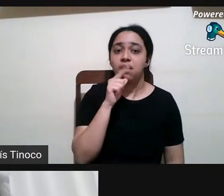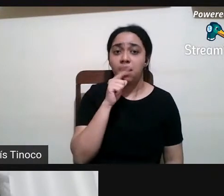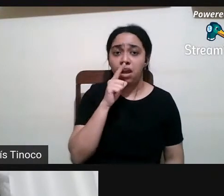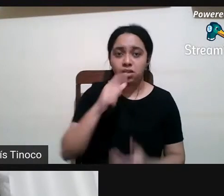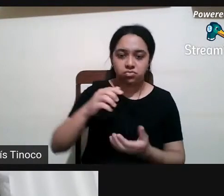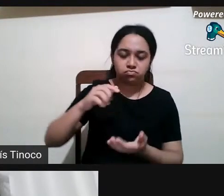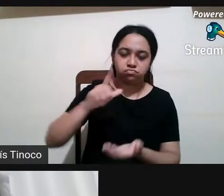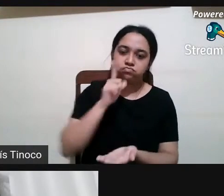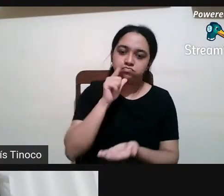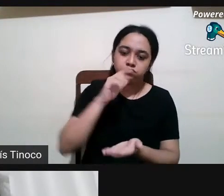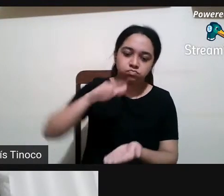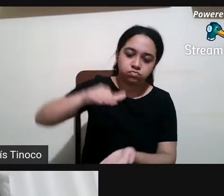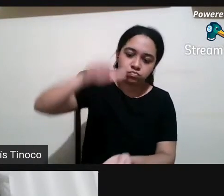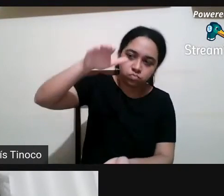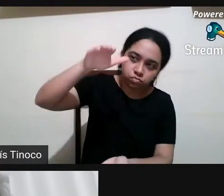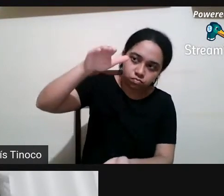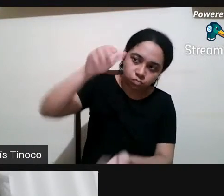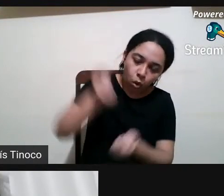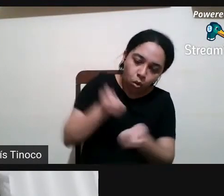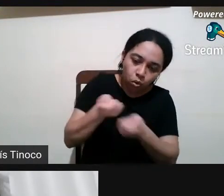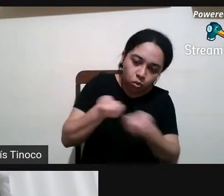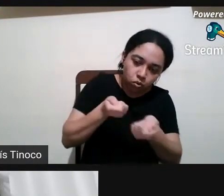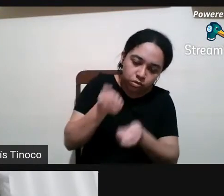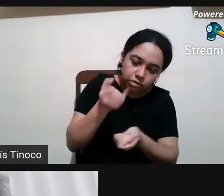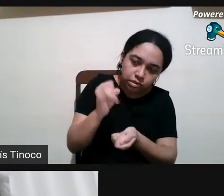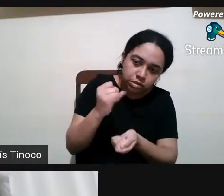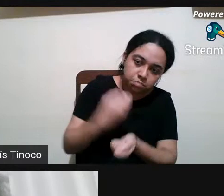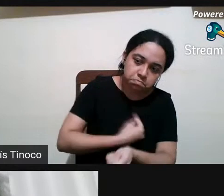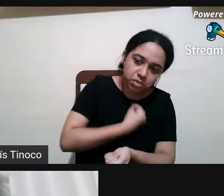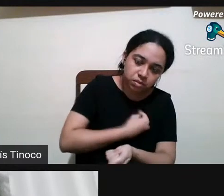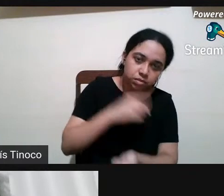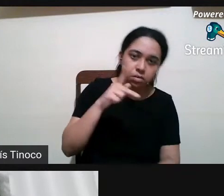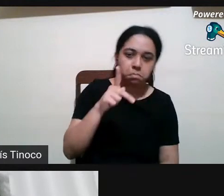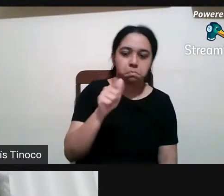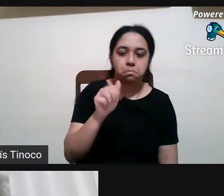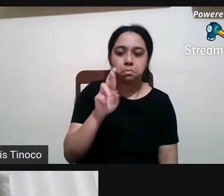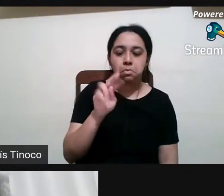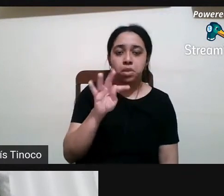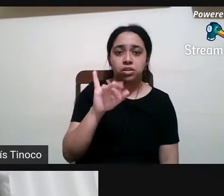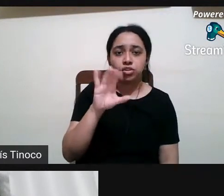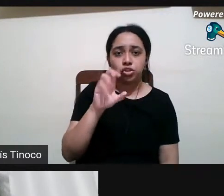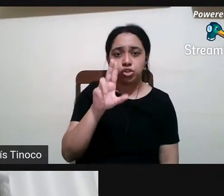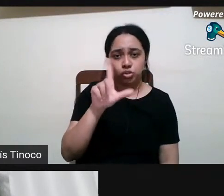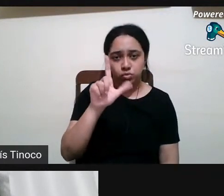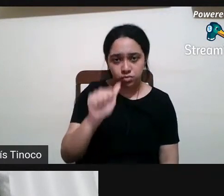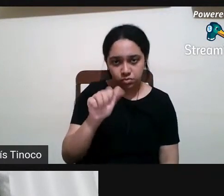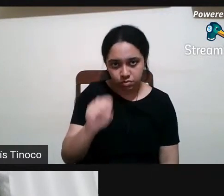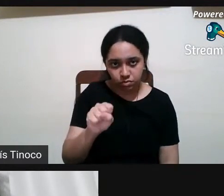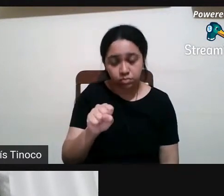para observar se tinha alguma partícula. As lâminas é muito importante que elas sejam realmente